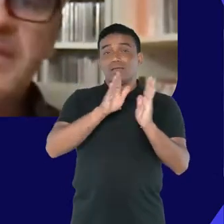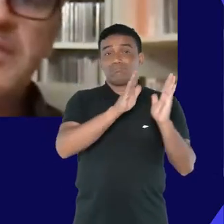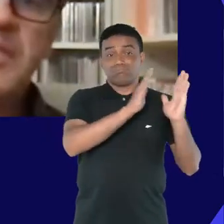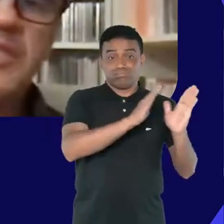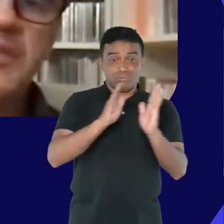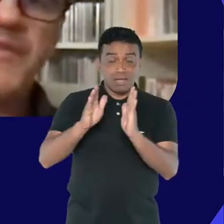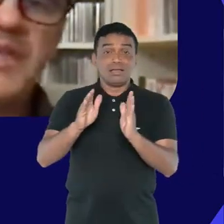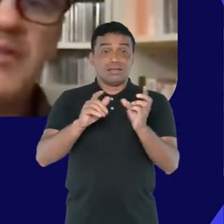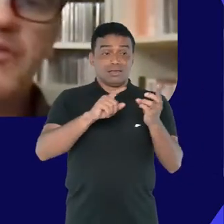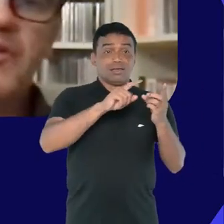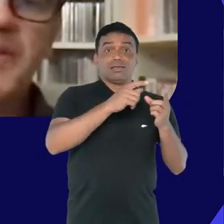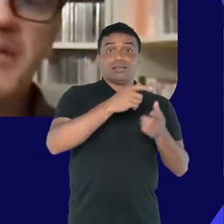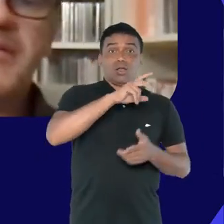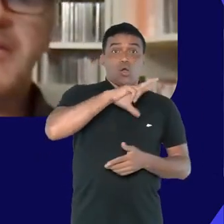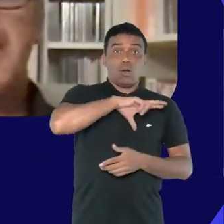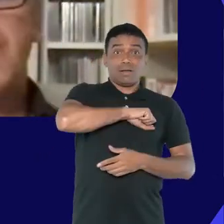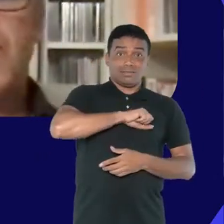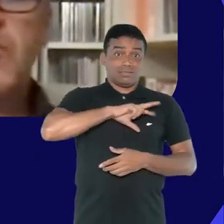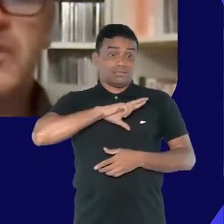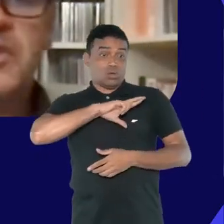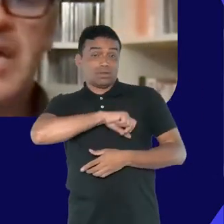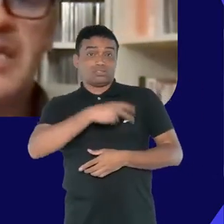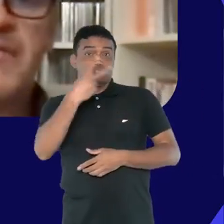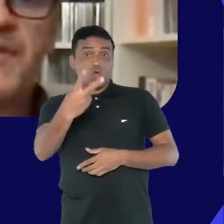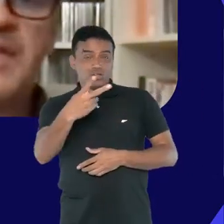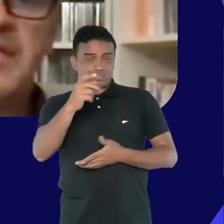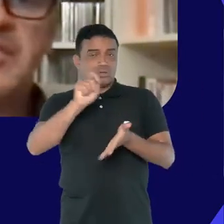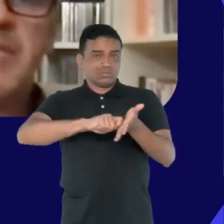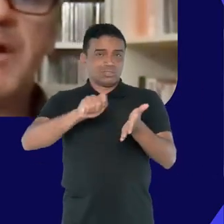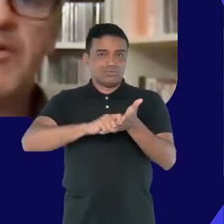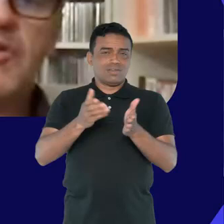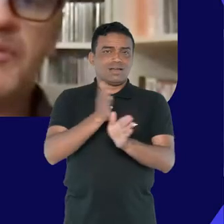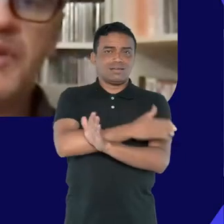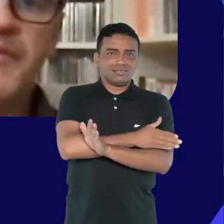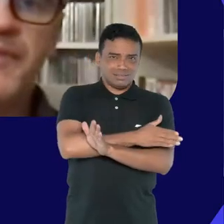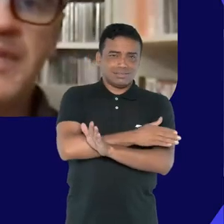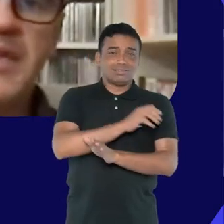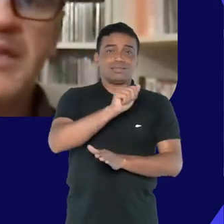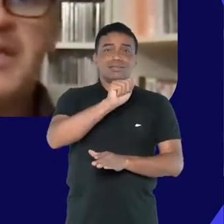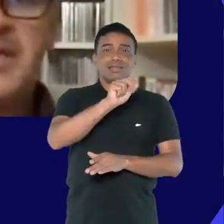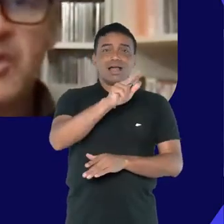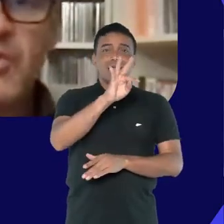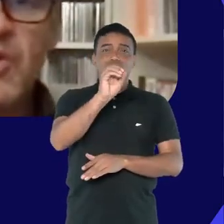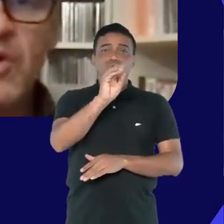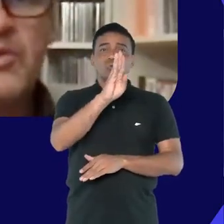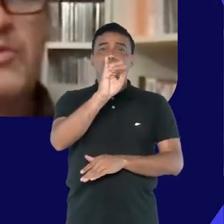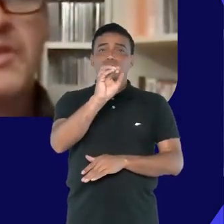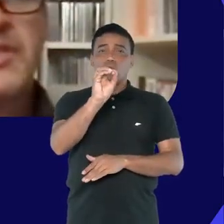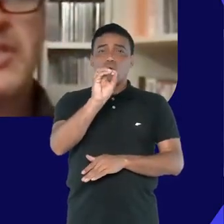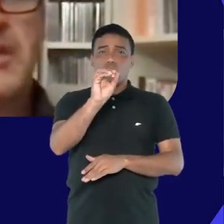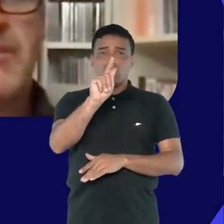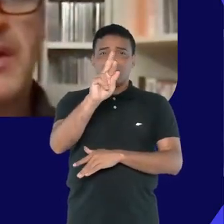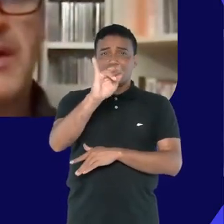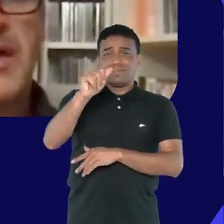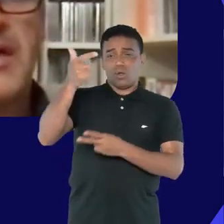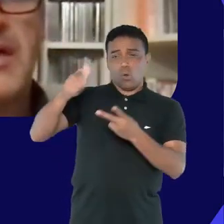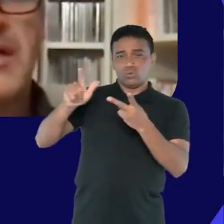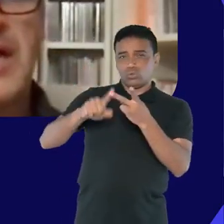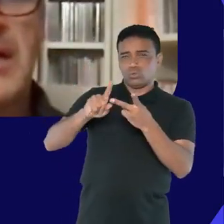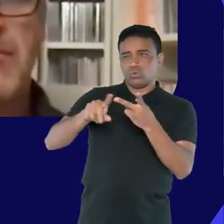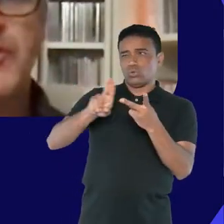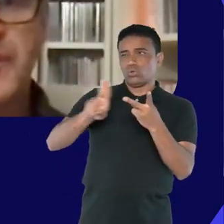2 romances que escrevi anteriormente. Um que já aqui falei, que se chama Autobiografia, e um outro que se